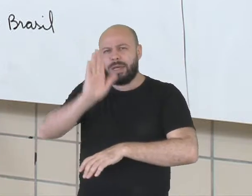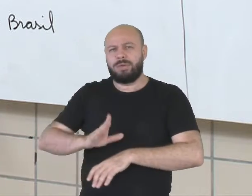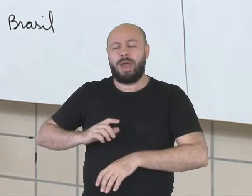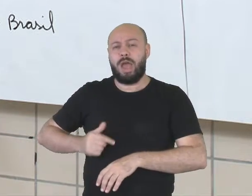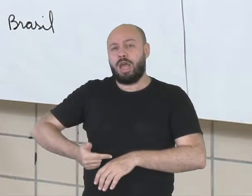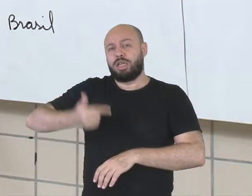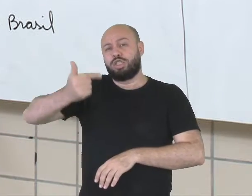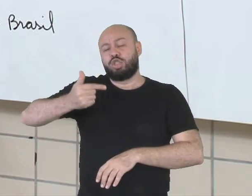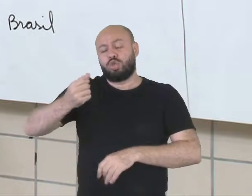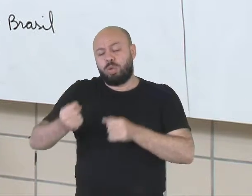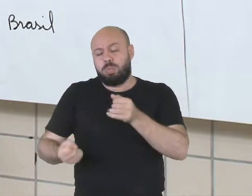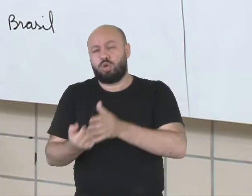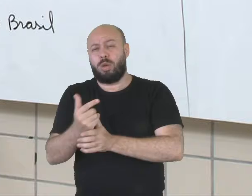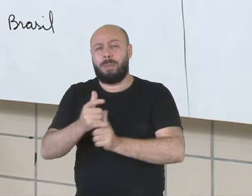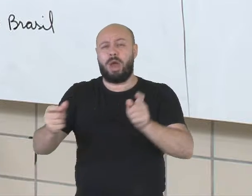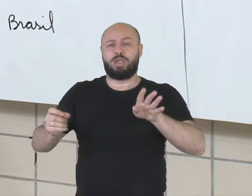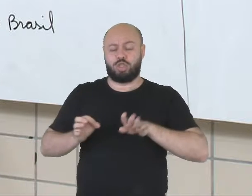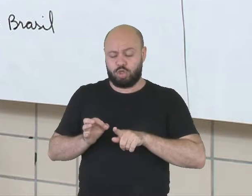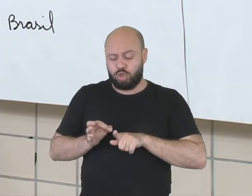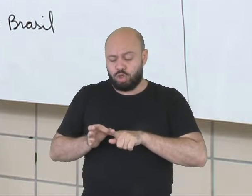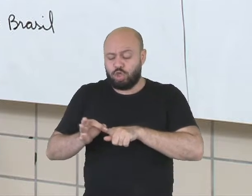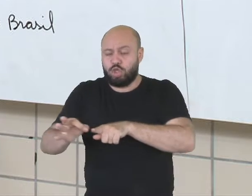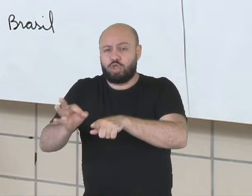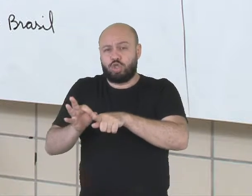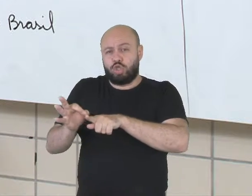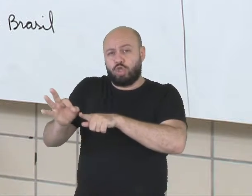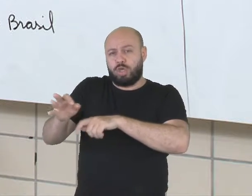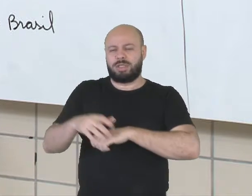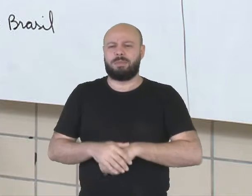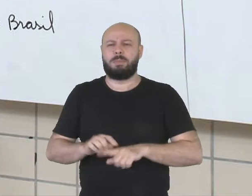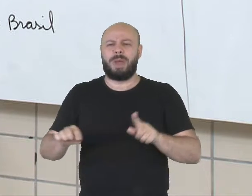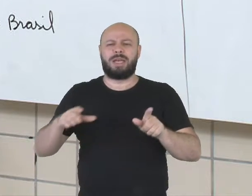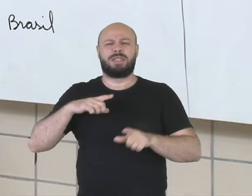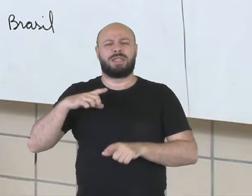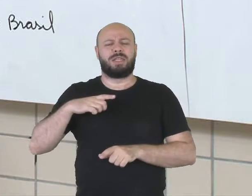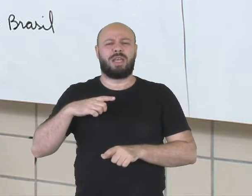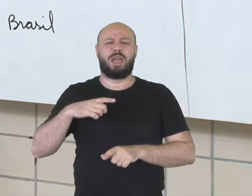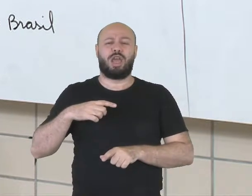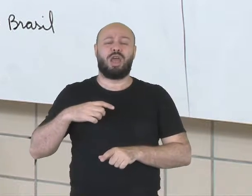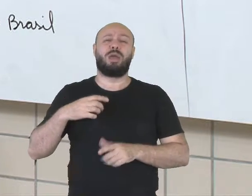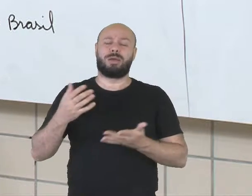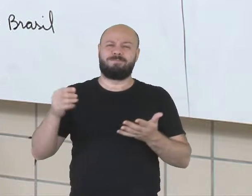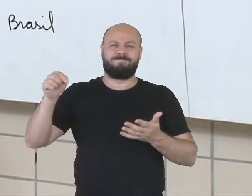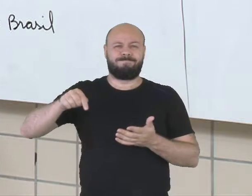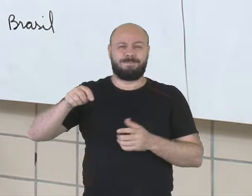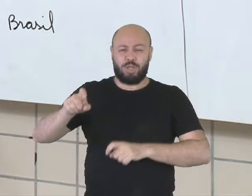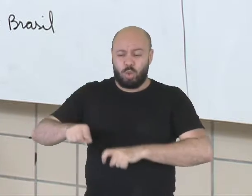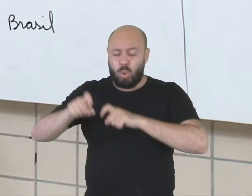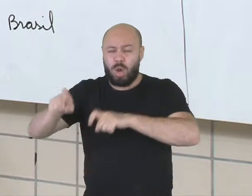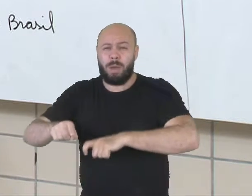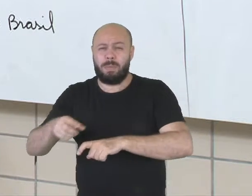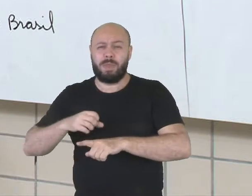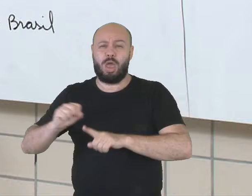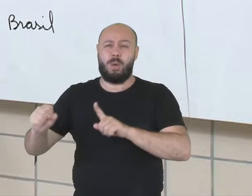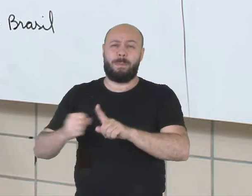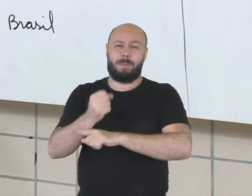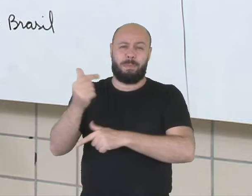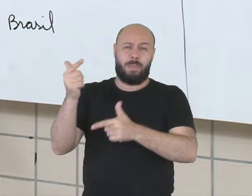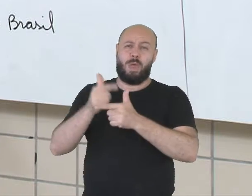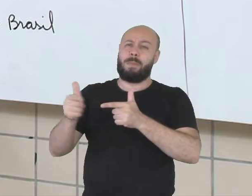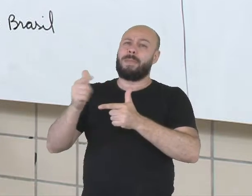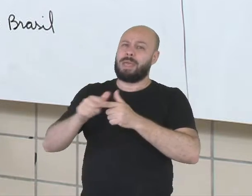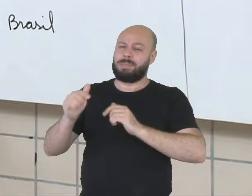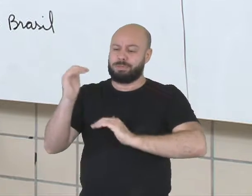segundo maior produtor de soja, mas eu também tenho muito problema social no campo. E eu tenho alguns